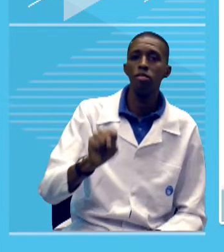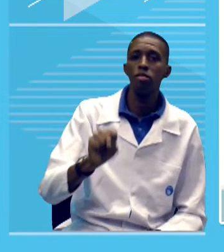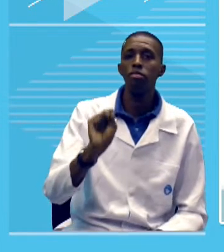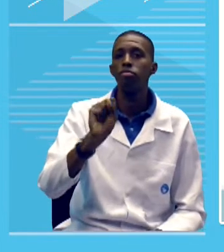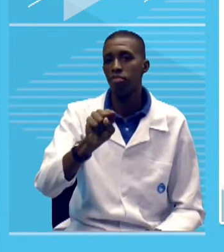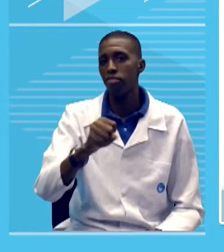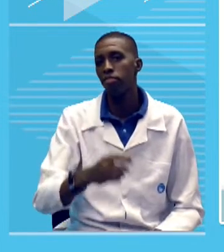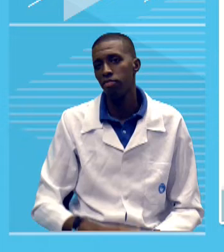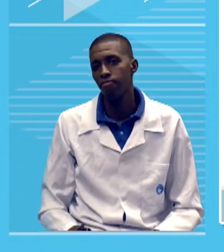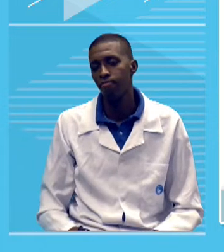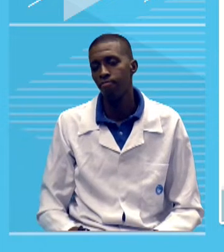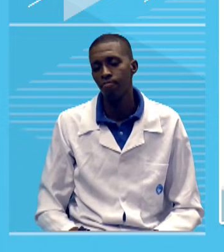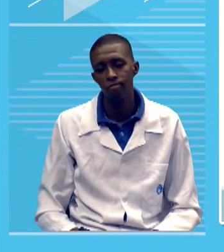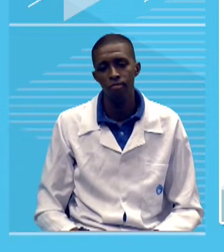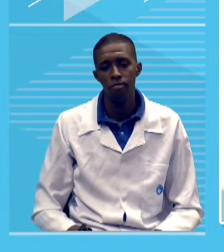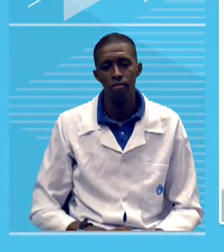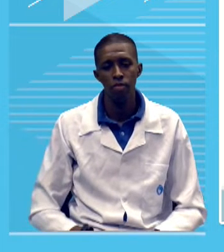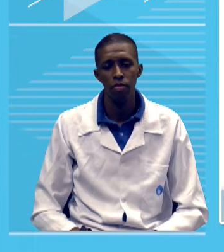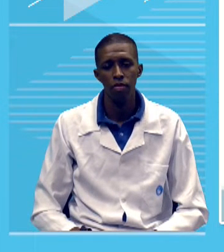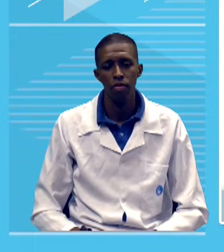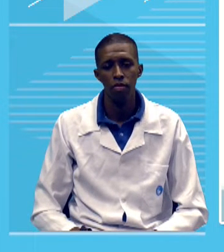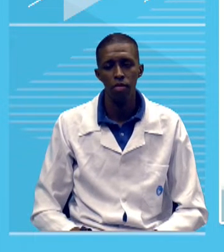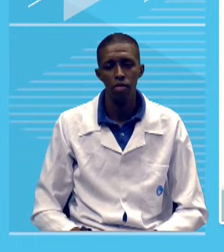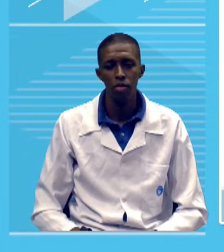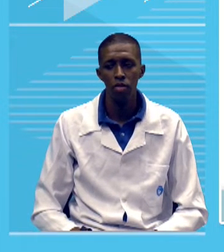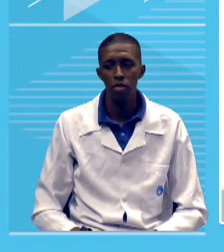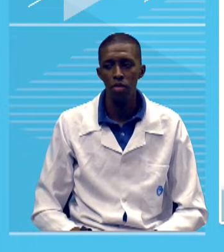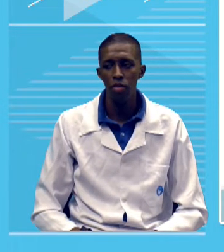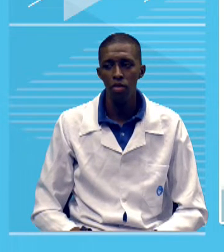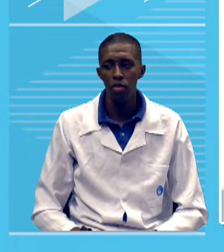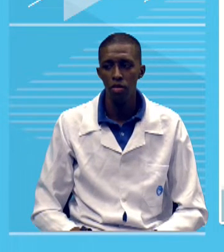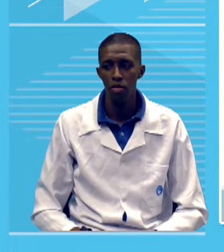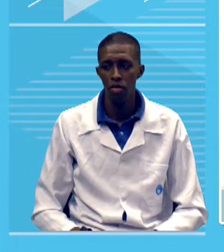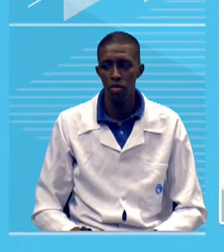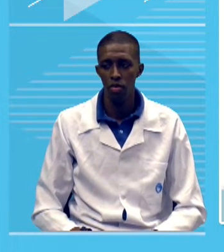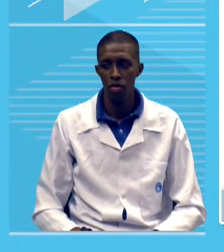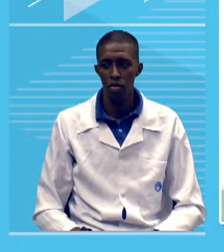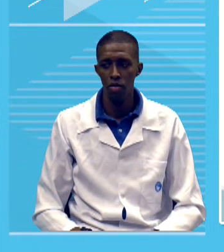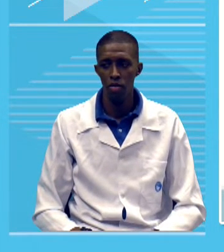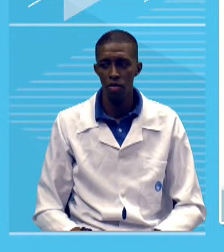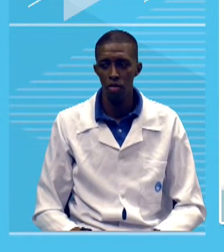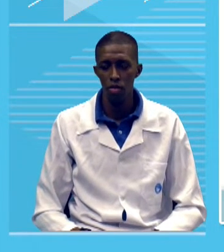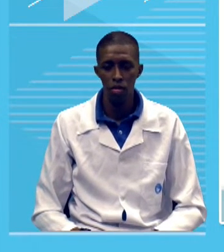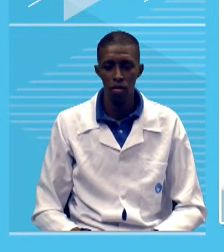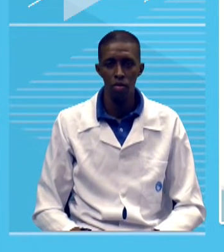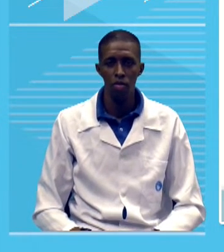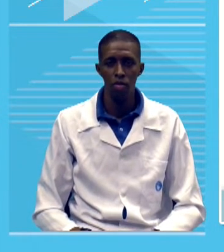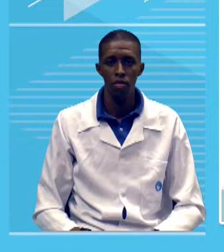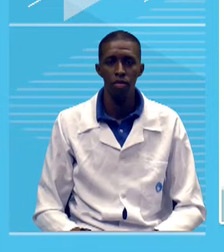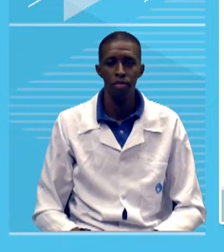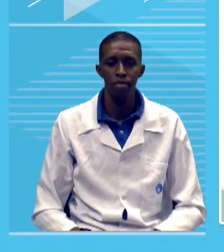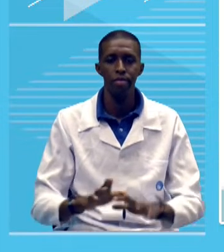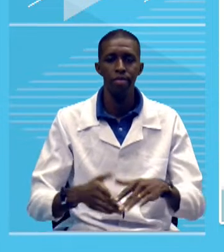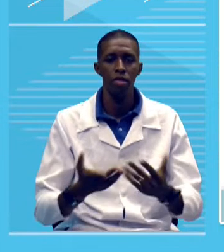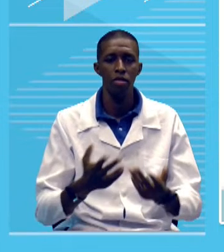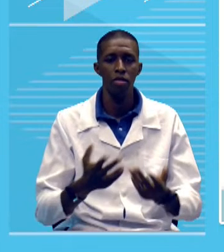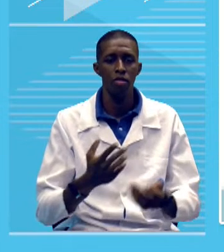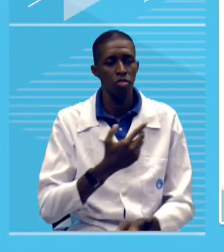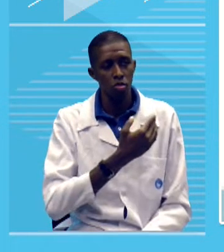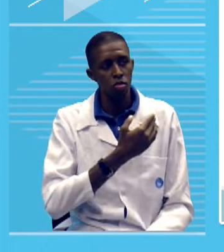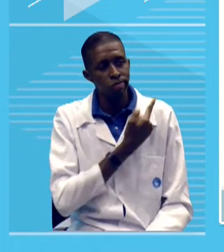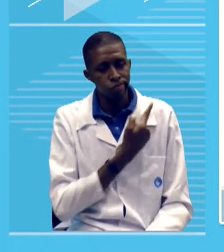é o nosso querido e saudoso Alberto Tavares Silva esse Governador